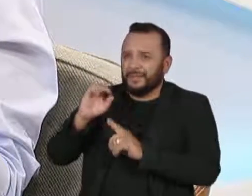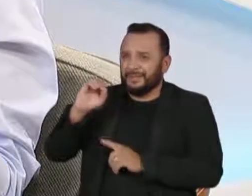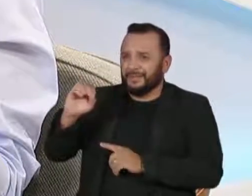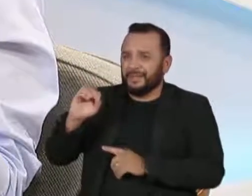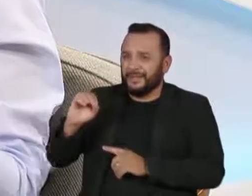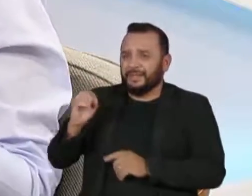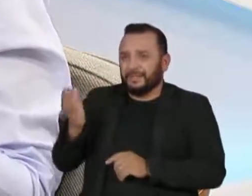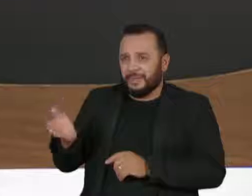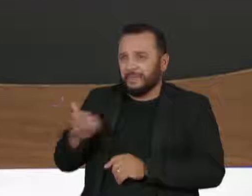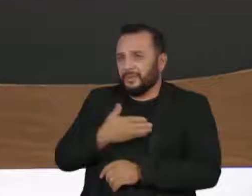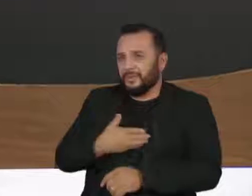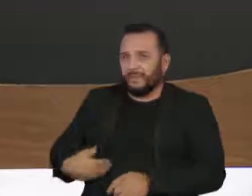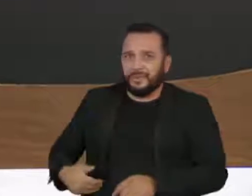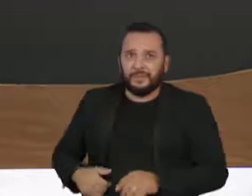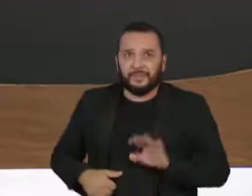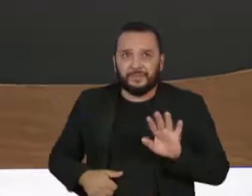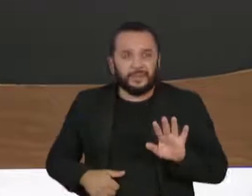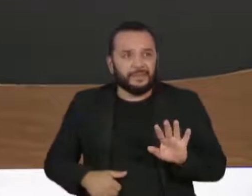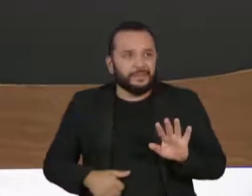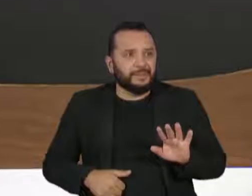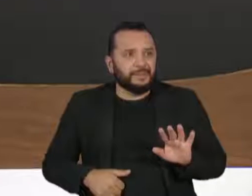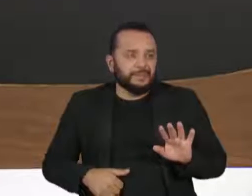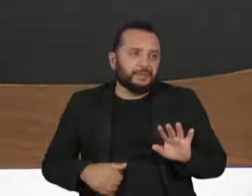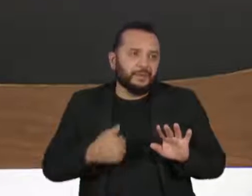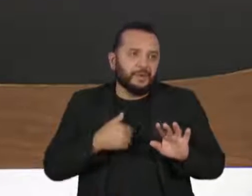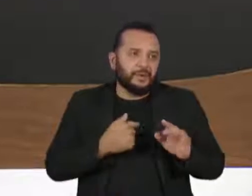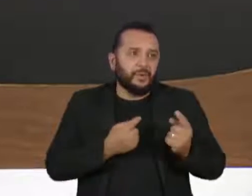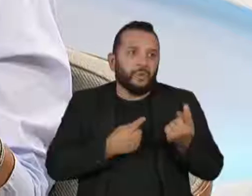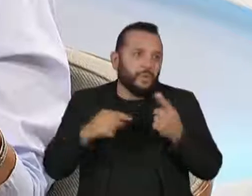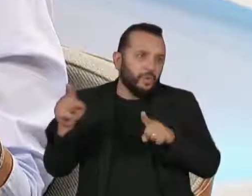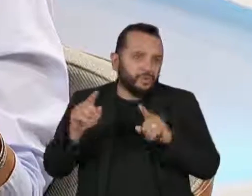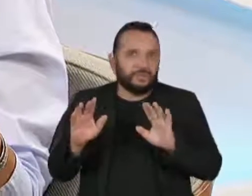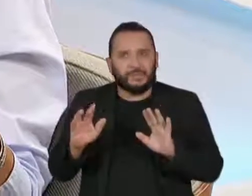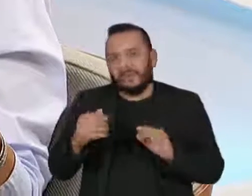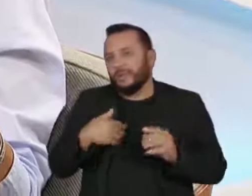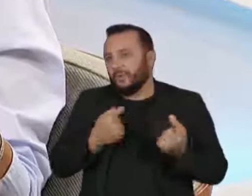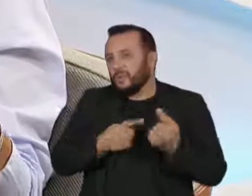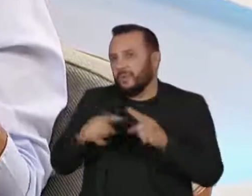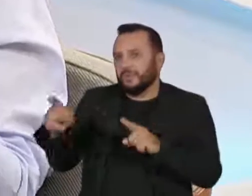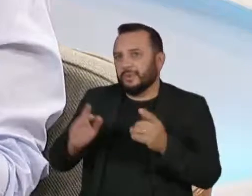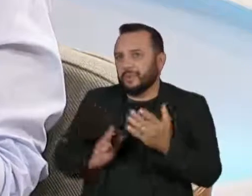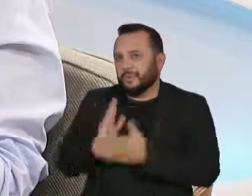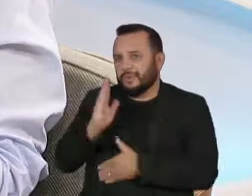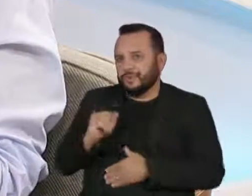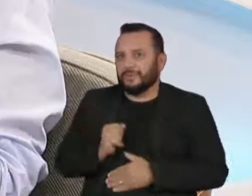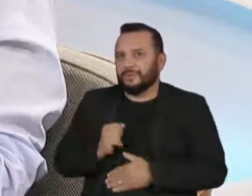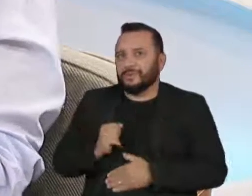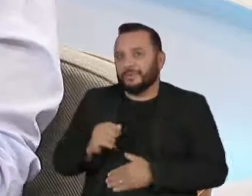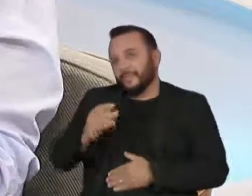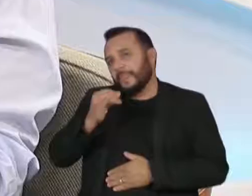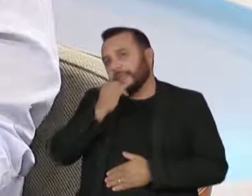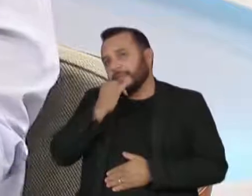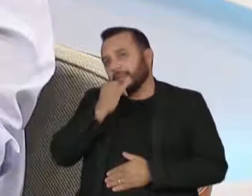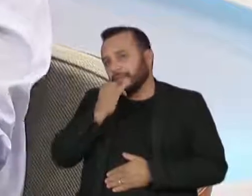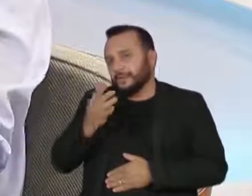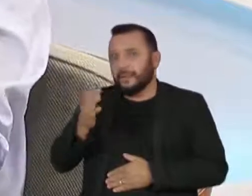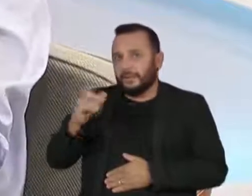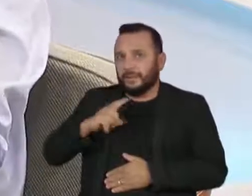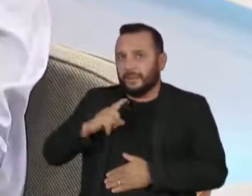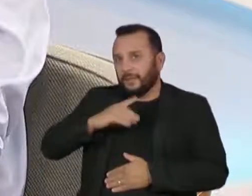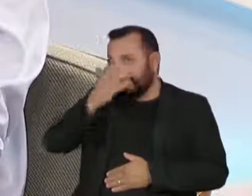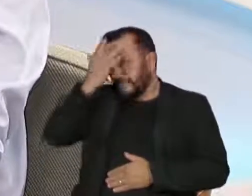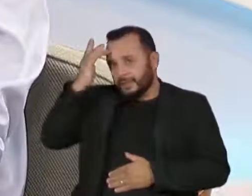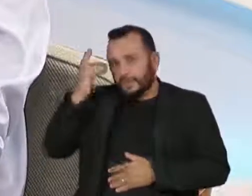este governo. A não educação domiciliar, exatamente, né? Contra a educação. A não aprovação. Porque, veja, a gente sabe que tem gente que